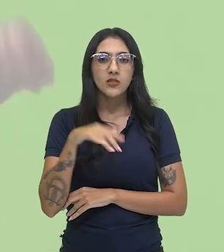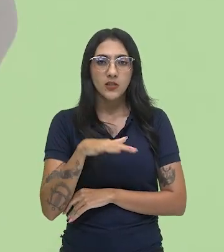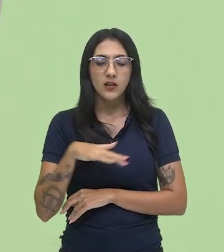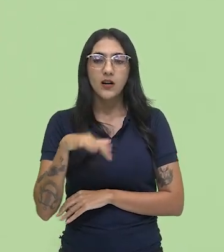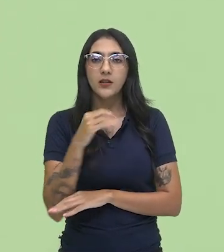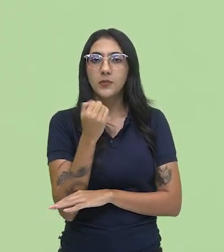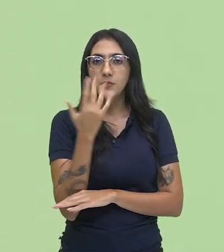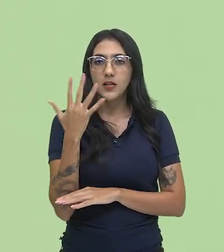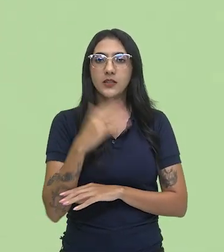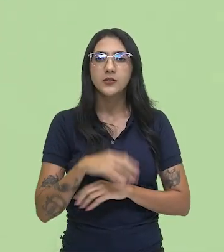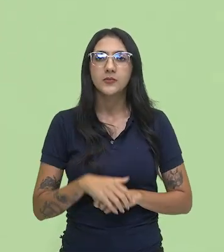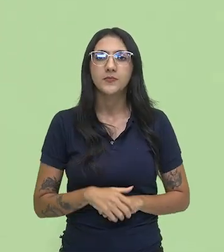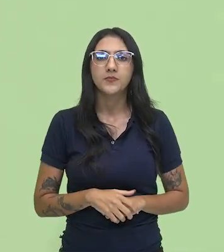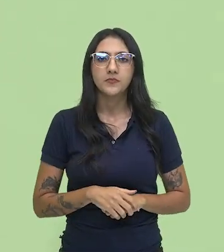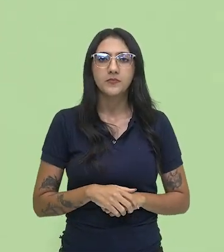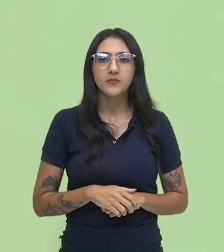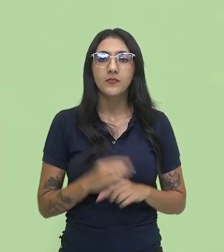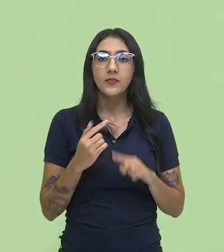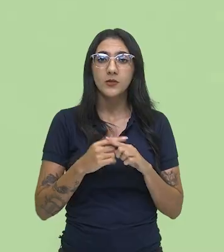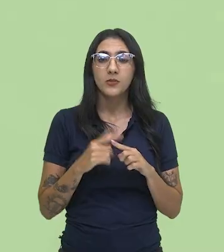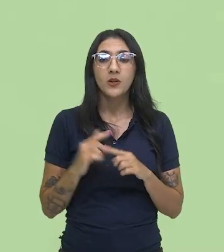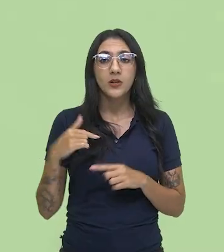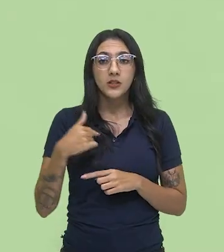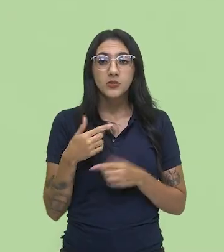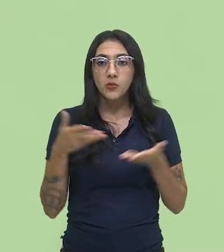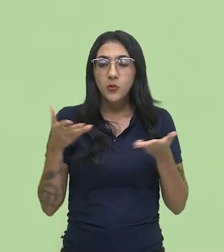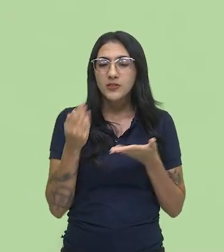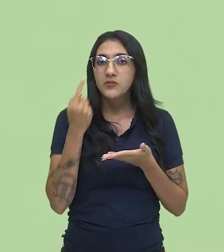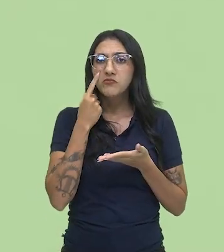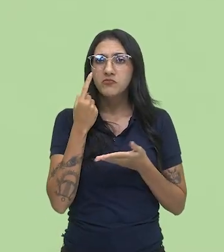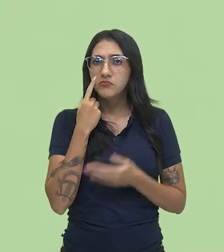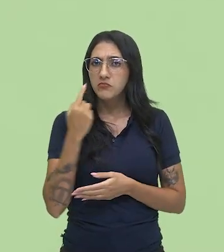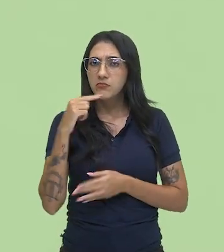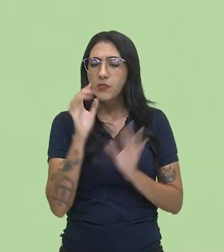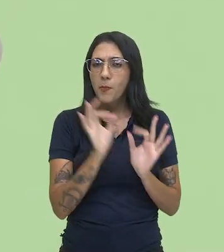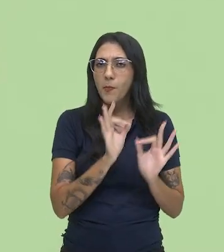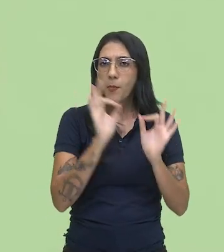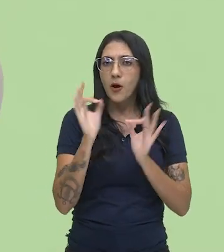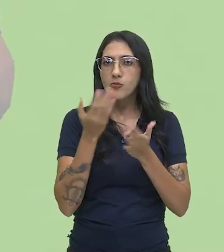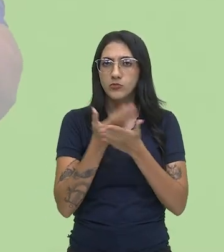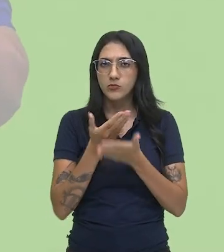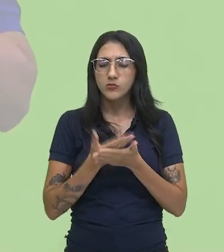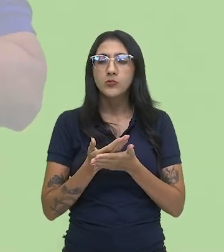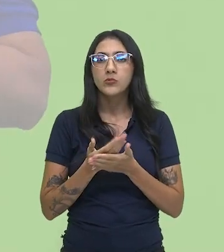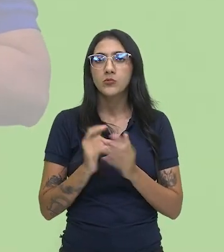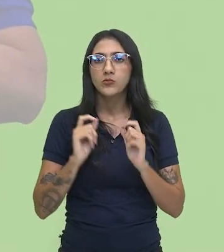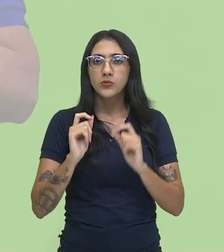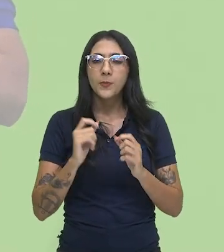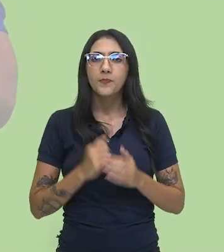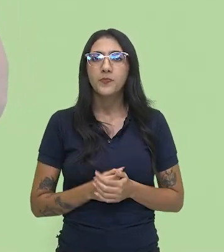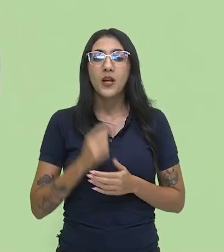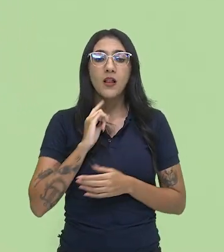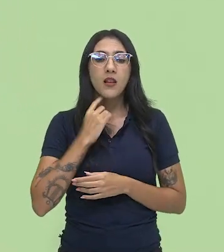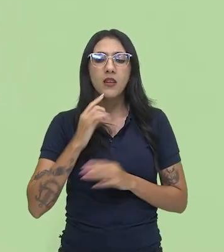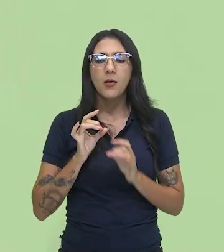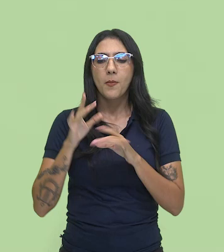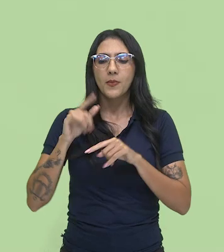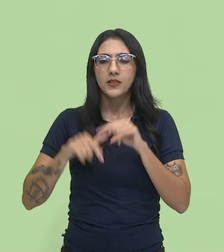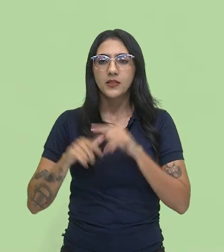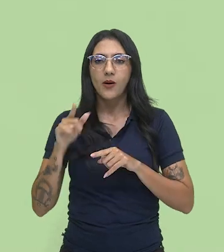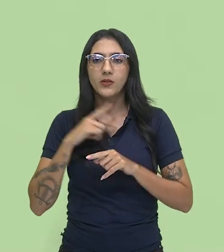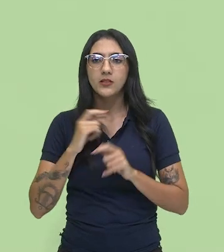ambiental, porque a gente também viu na aula de hoje que o lixo eletrônico ele pode poluir o